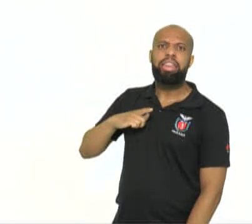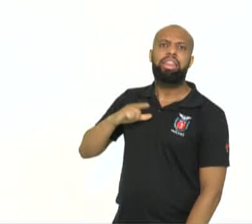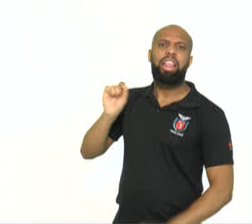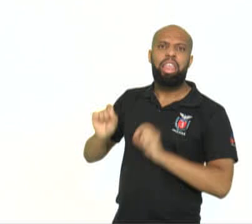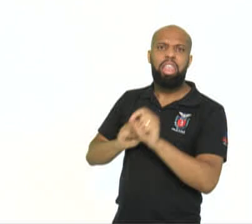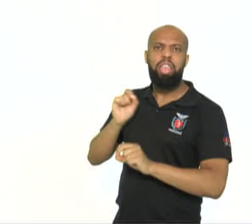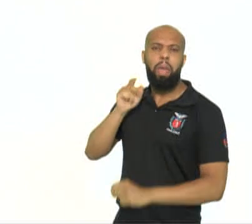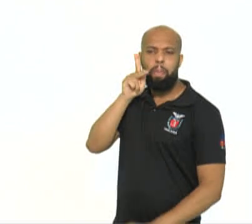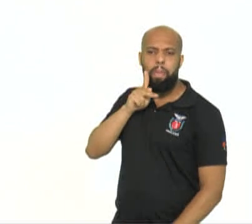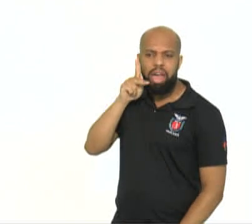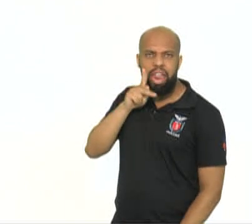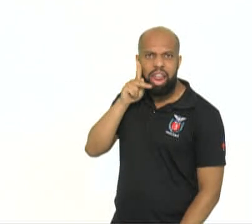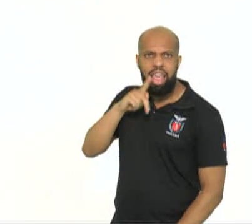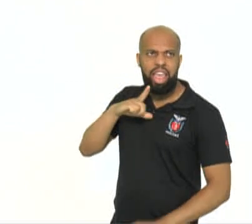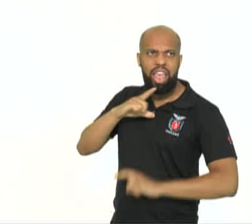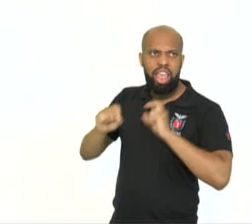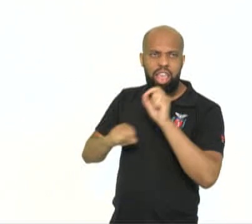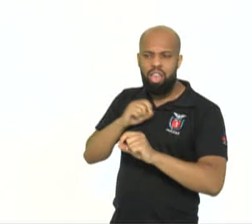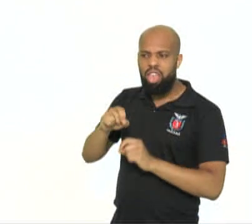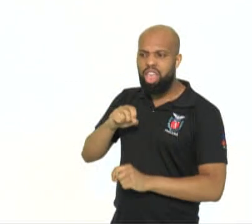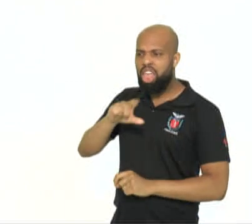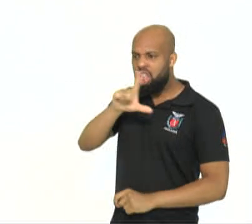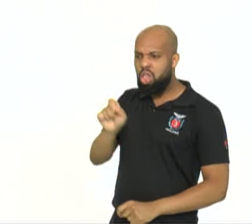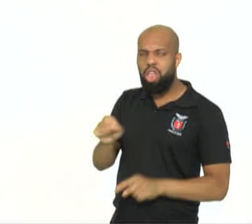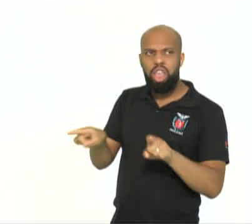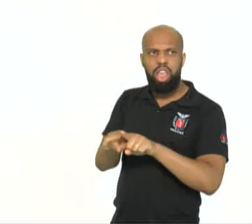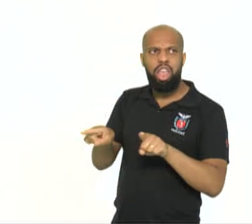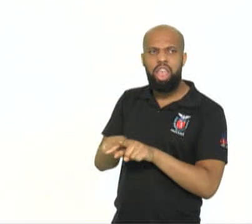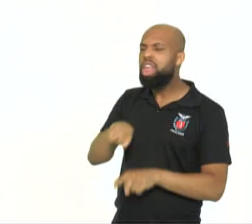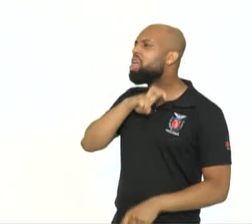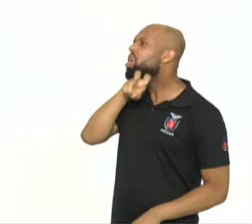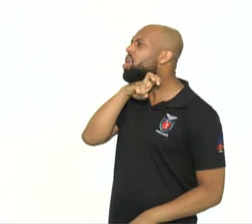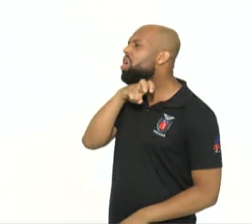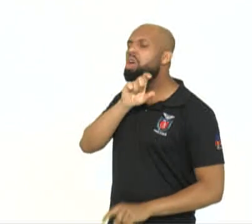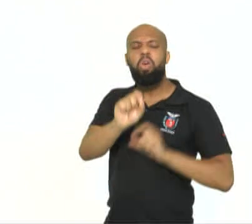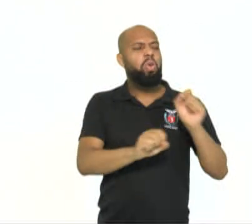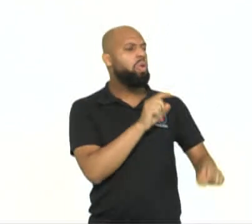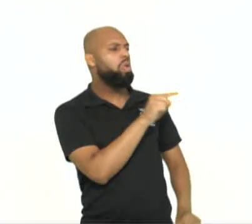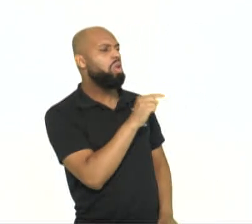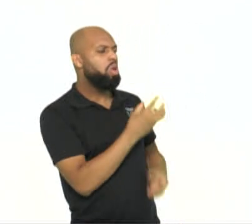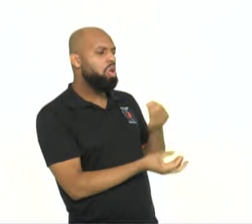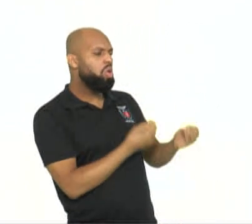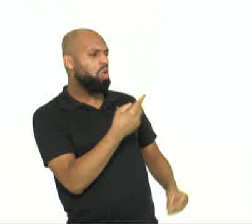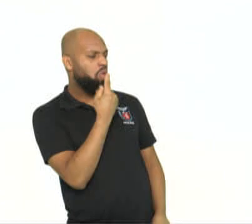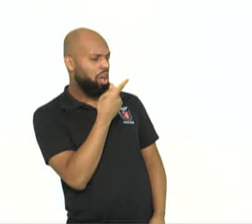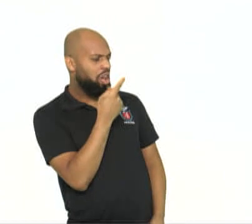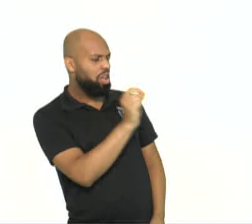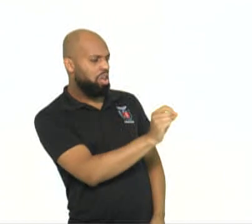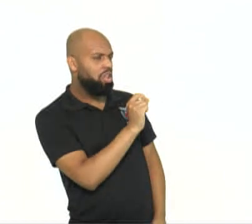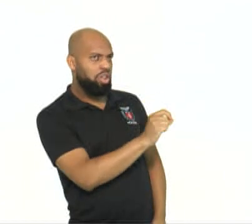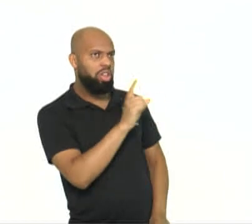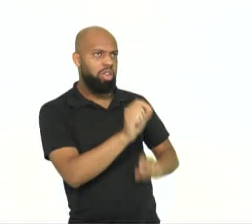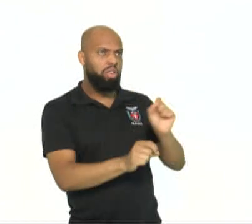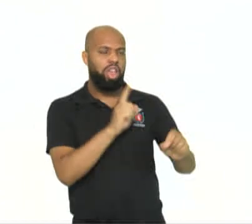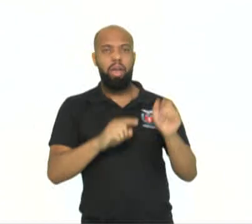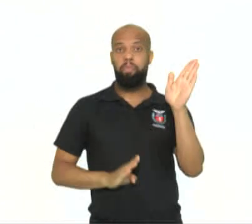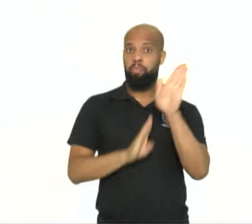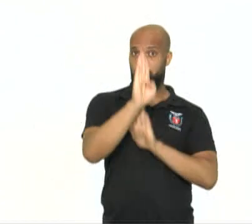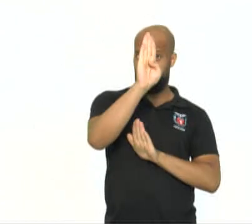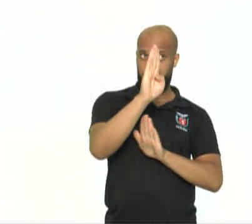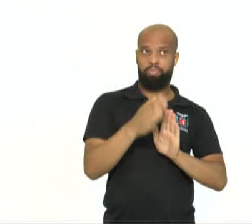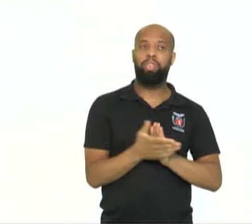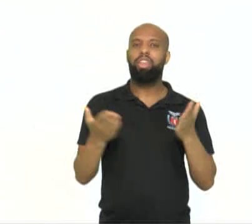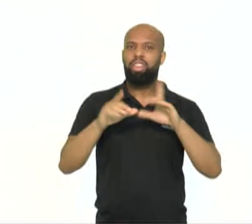de lua em boi de cobra? E aquilo ali, papacapim? Como os caraíbas chamam aquilo? Progresso.